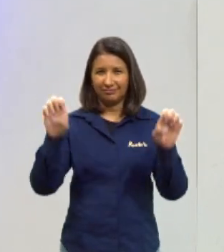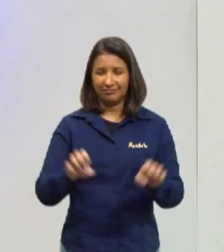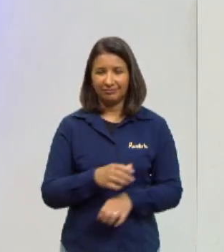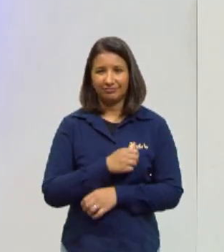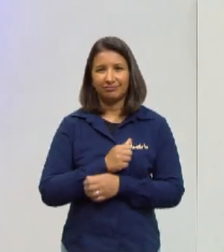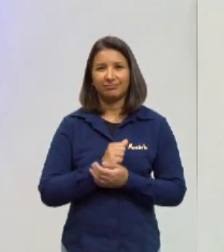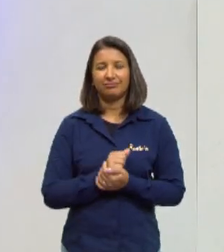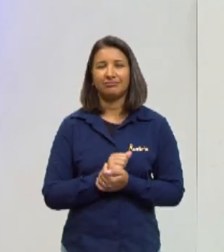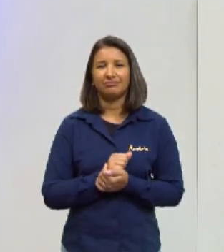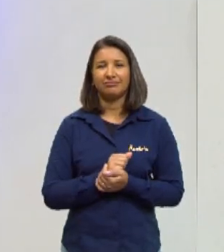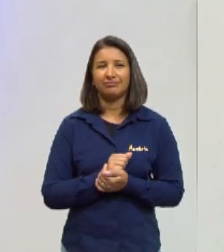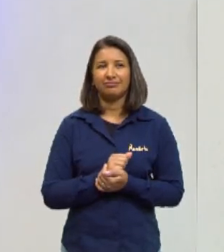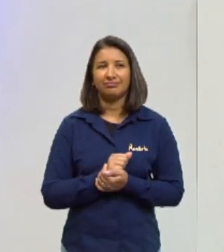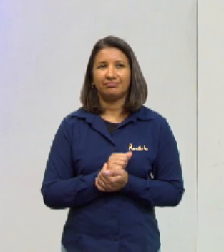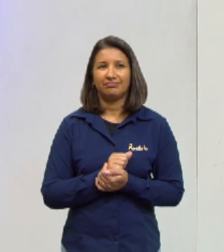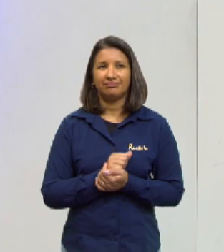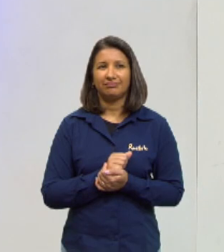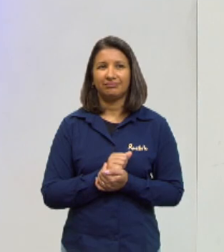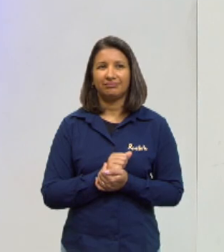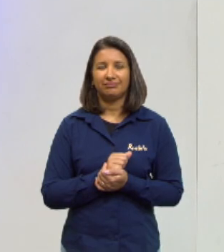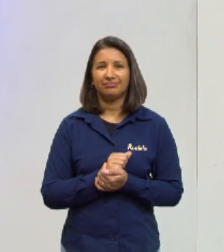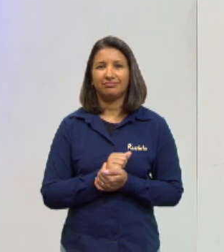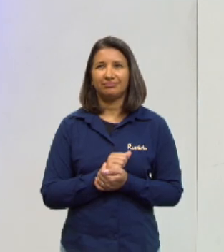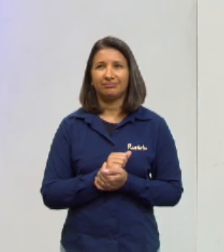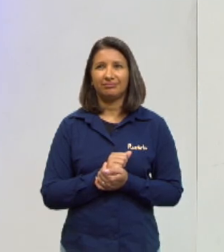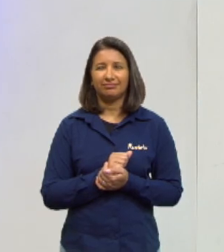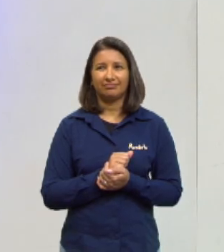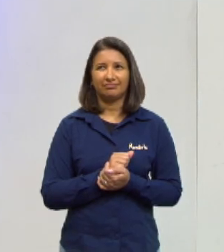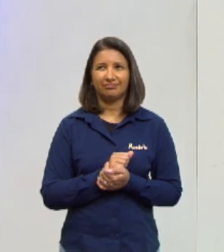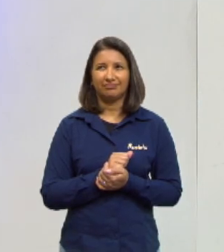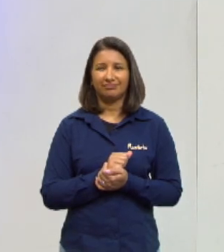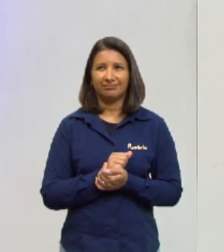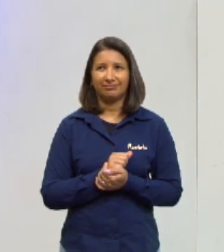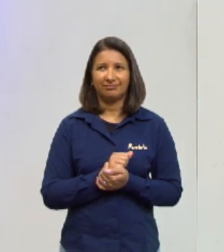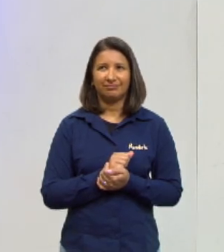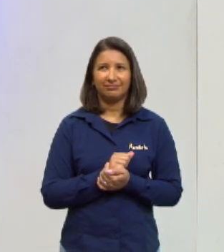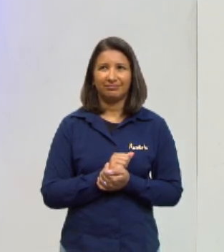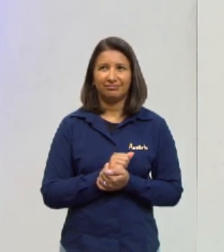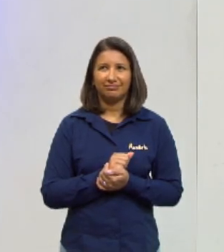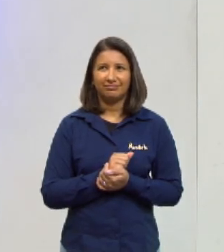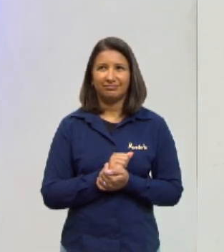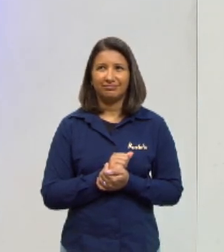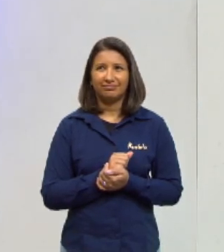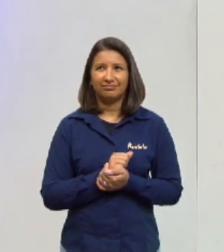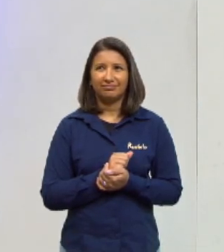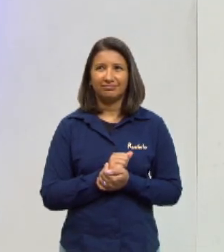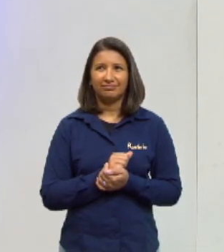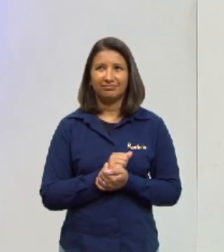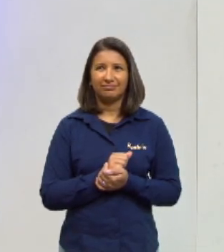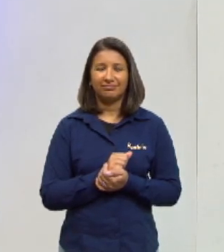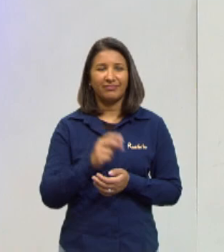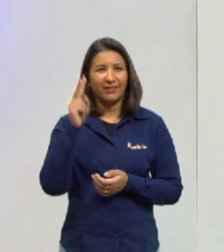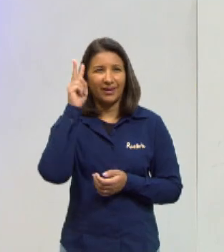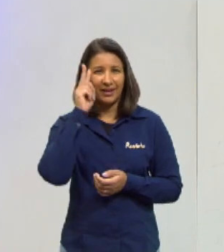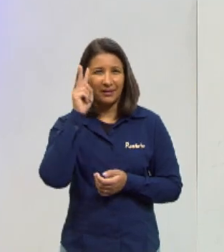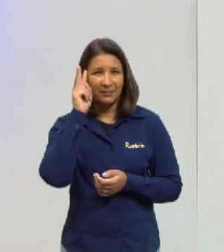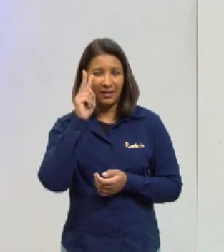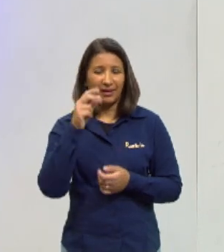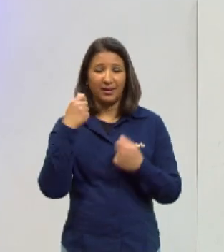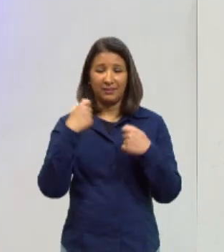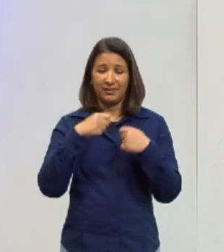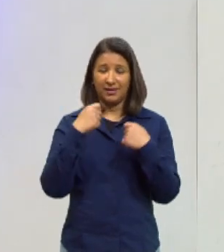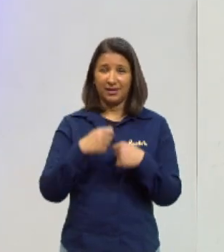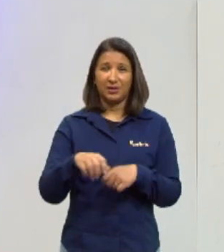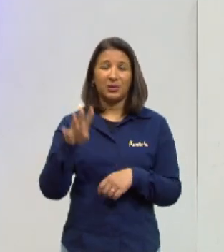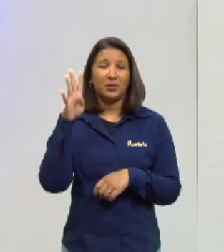Bhaskara. Ou seja, primeiro que a gente vai fazer, o primeiro passo para isso é lembrar que eu preciso